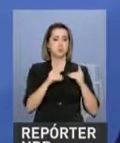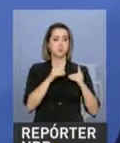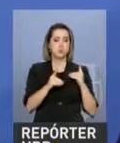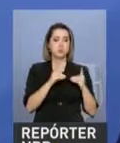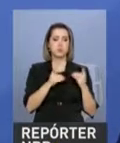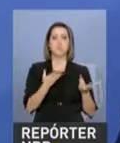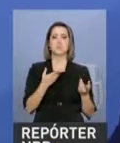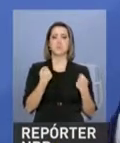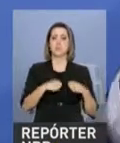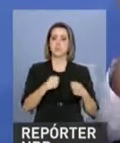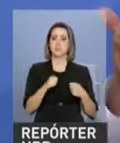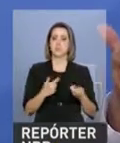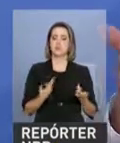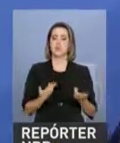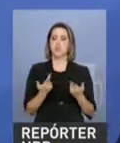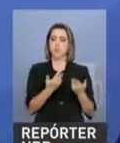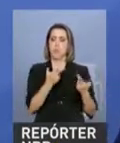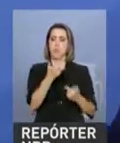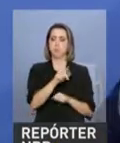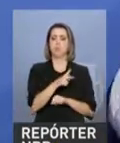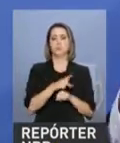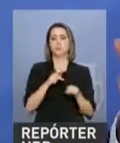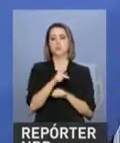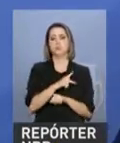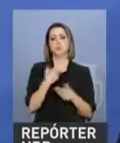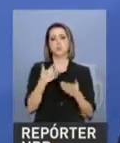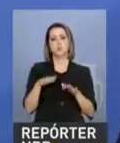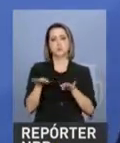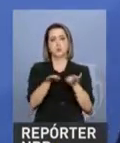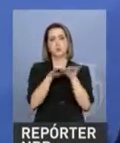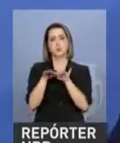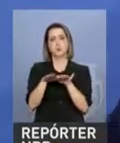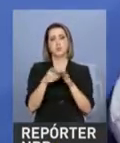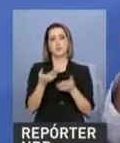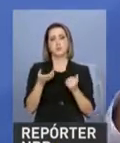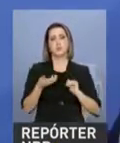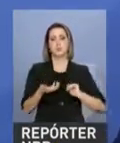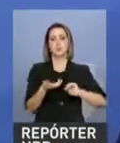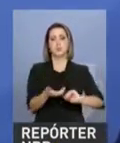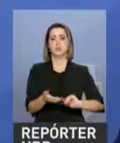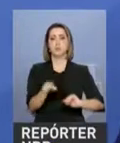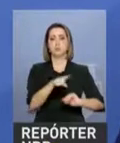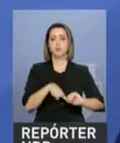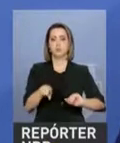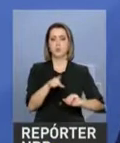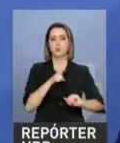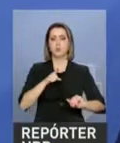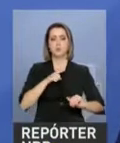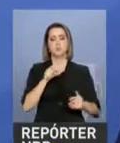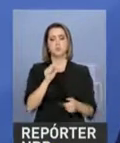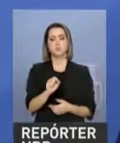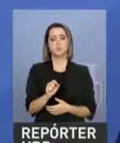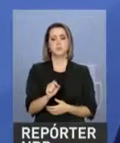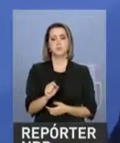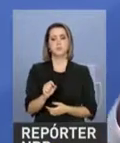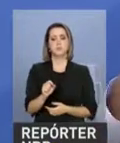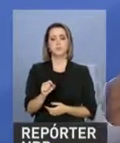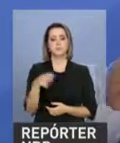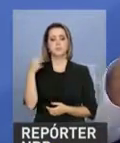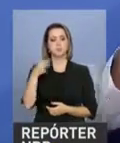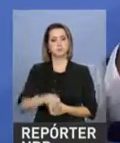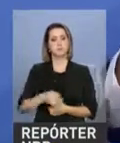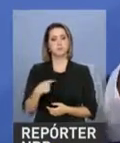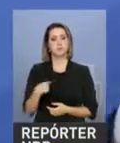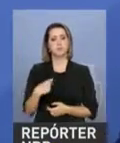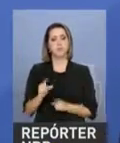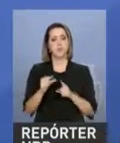para negociação. Afinal de contas, vivemos na democracia. É o Congresso Nacional que tem, de fato,